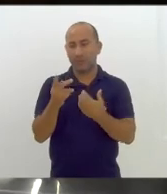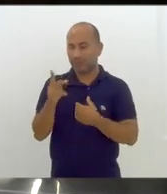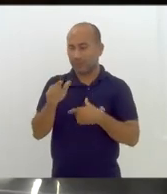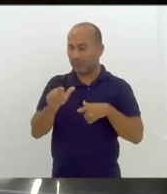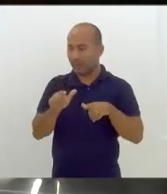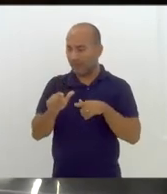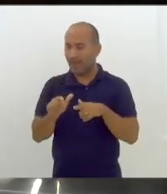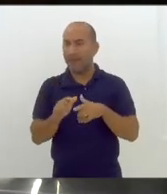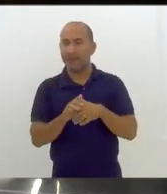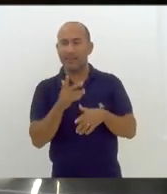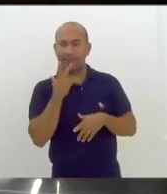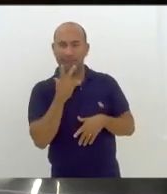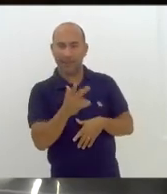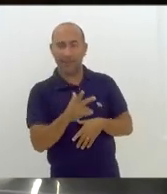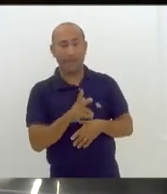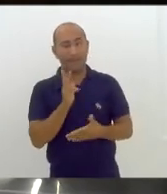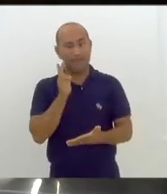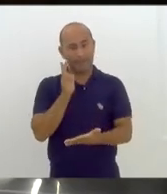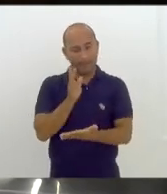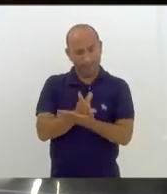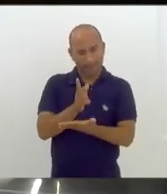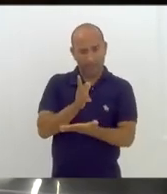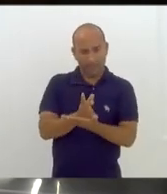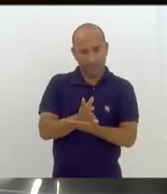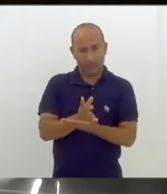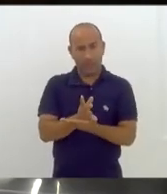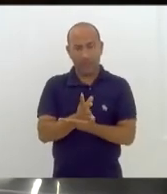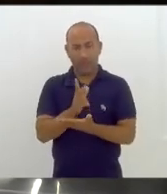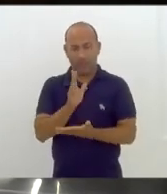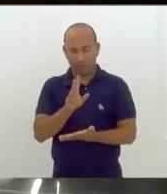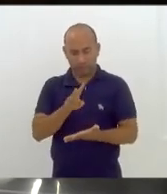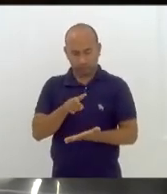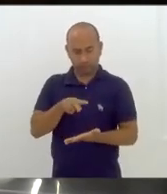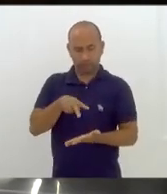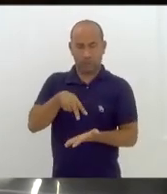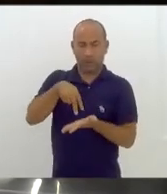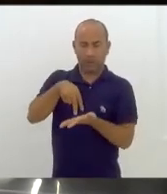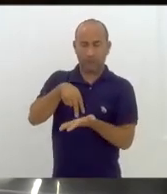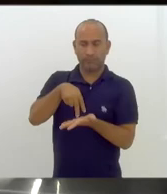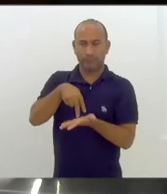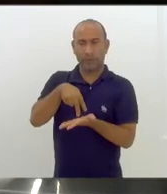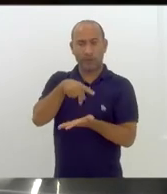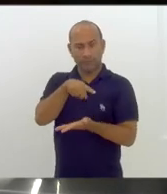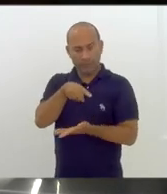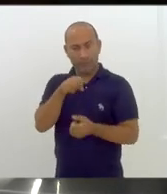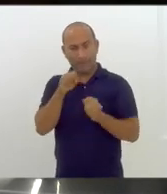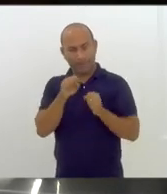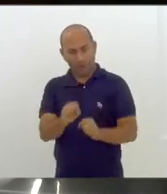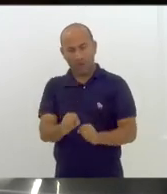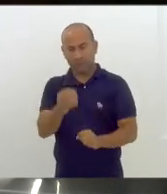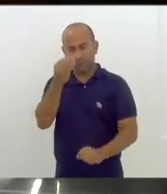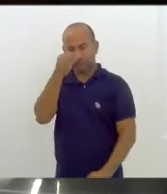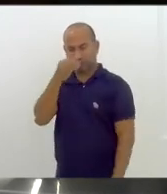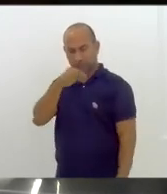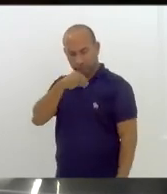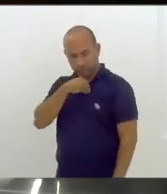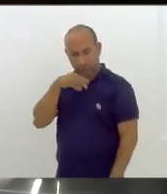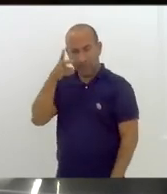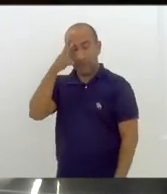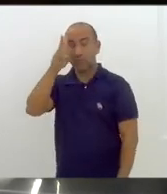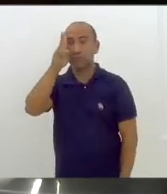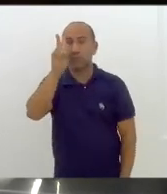trabalho, que diz assim, mesmo assim eu me reergo. Você pode me menosprezar na